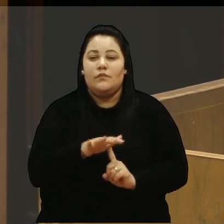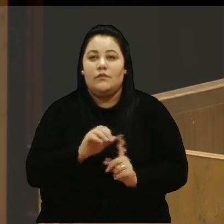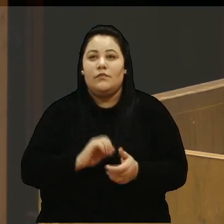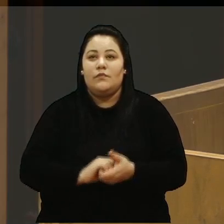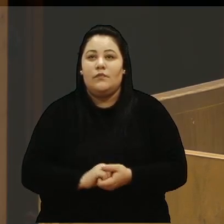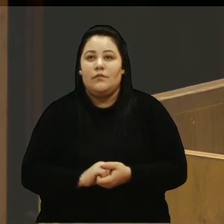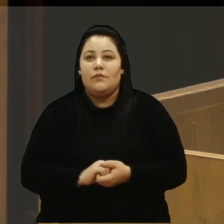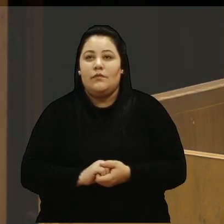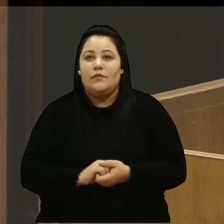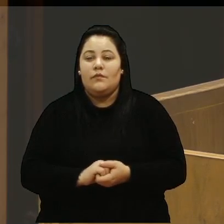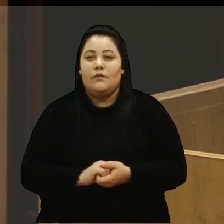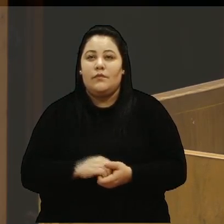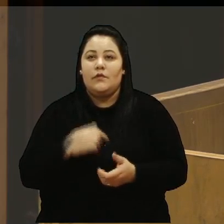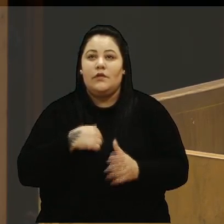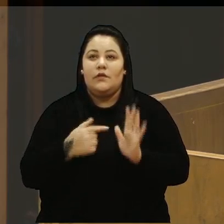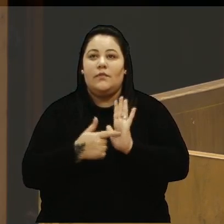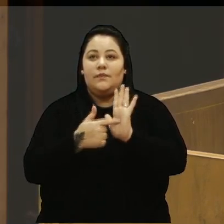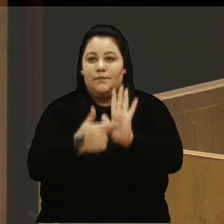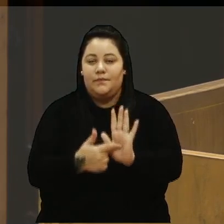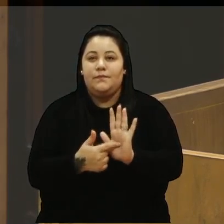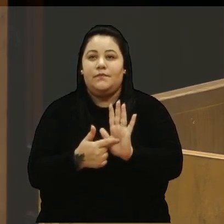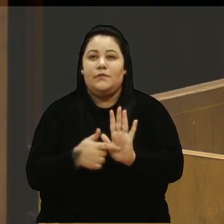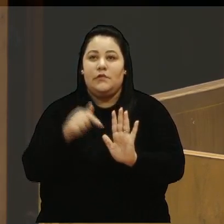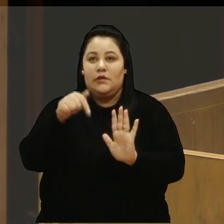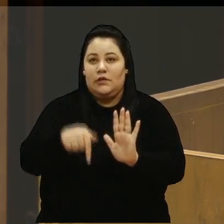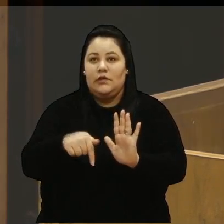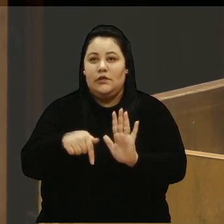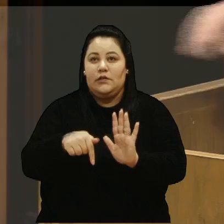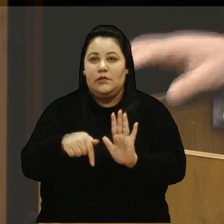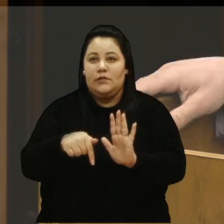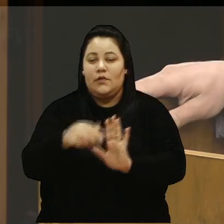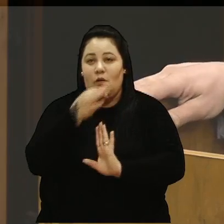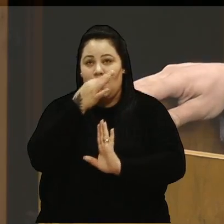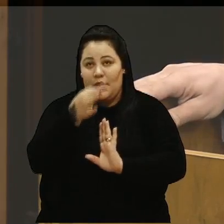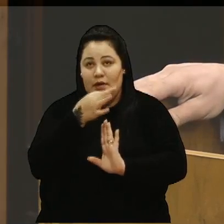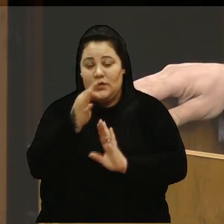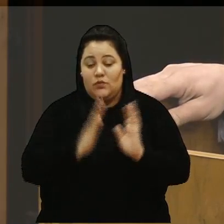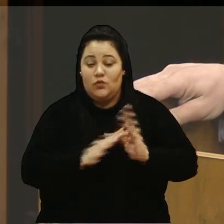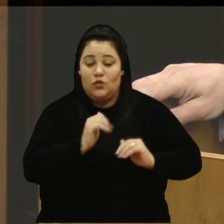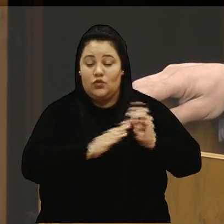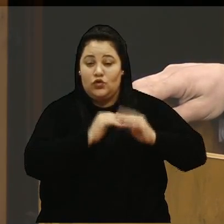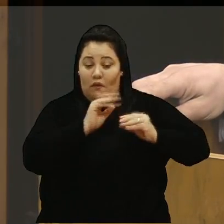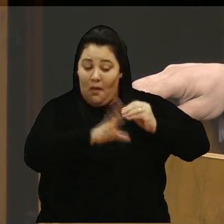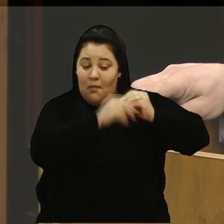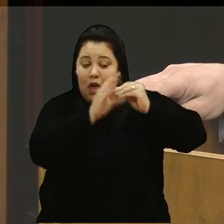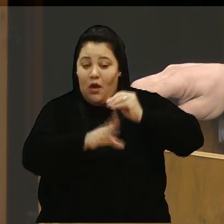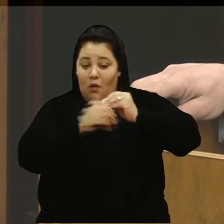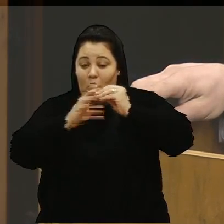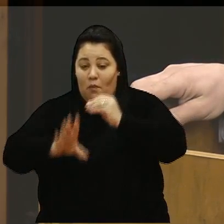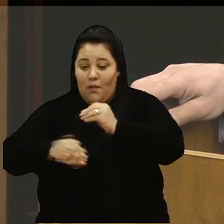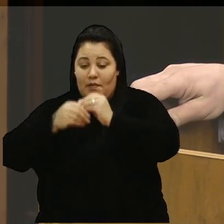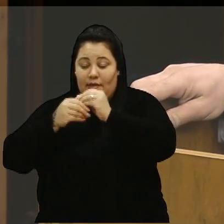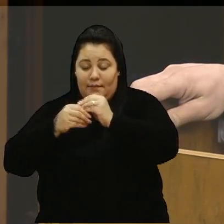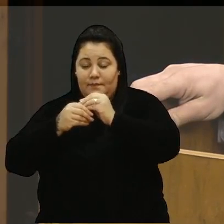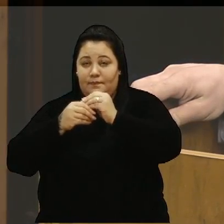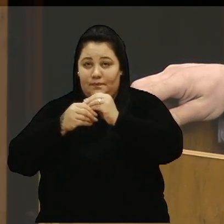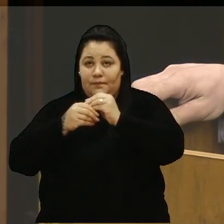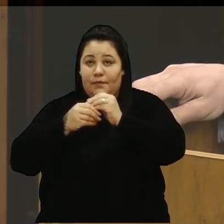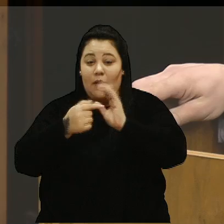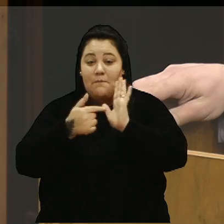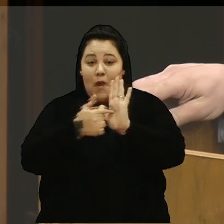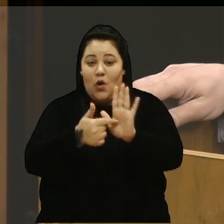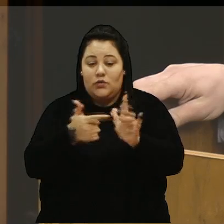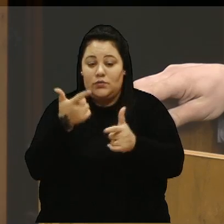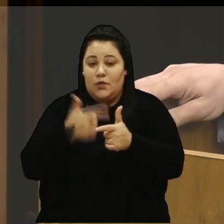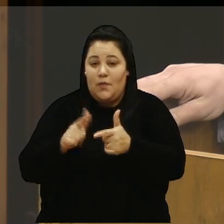Eu sempre me apresentei aqui como uma oposição construtiva, aquela que mostra o problema